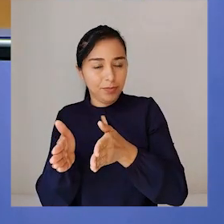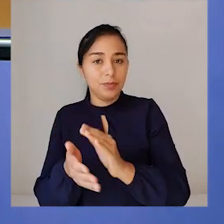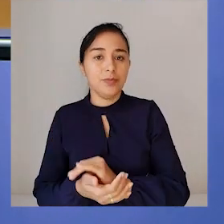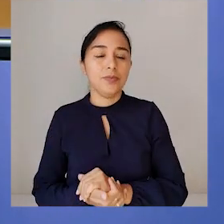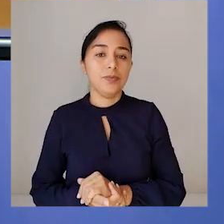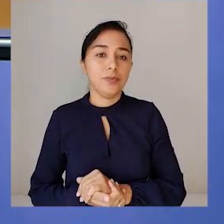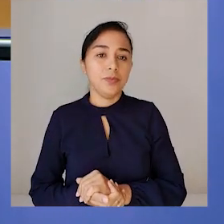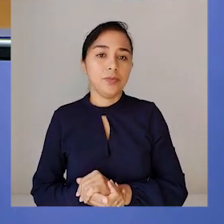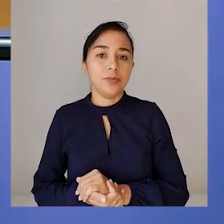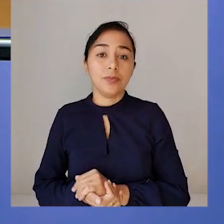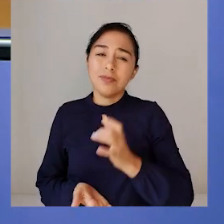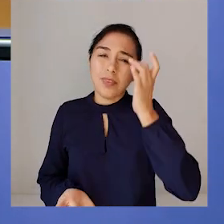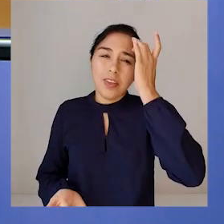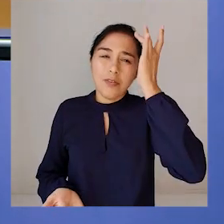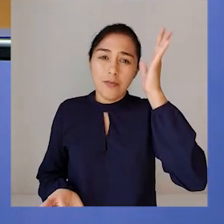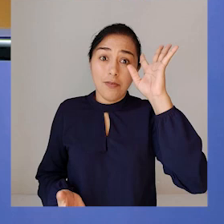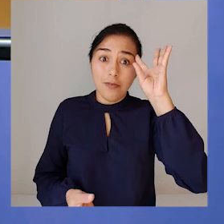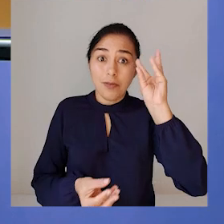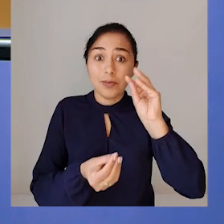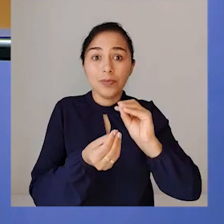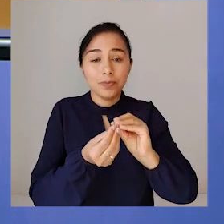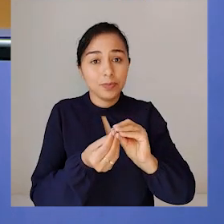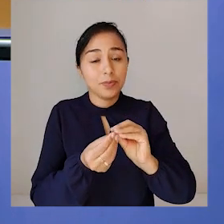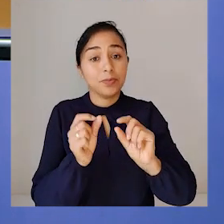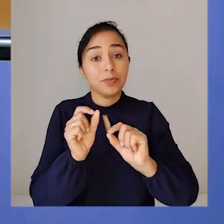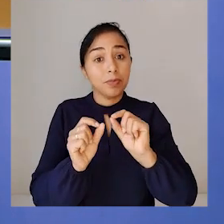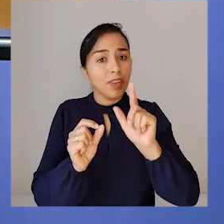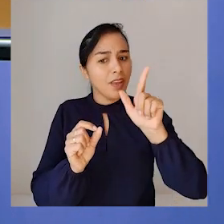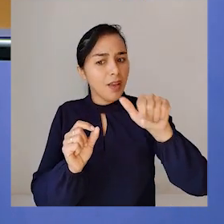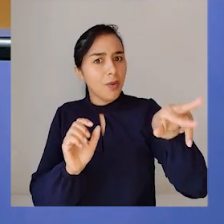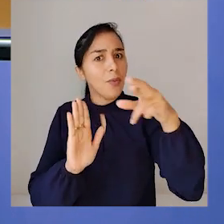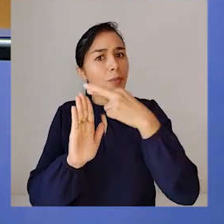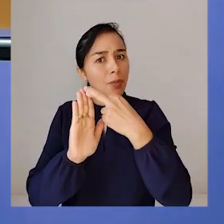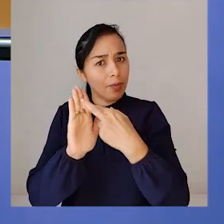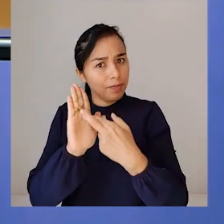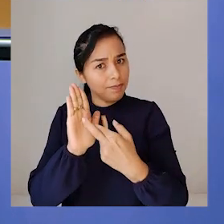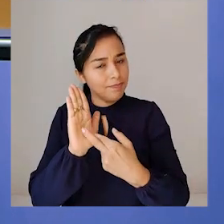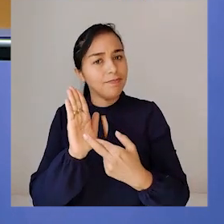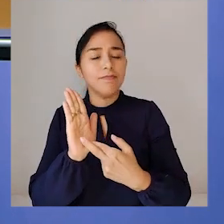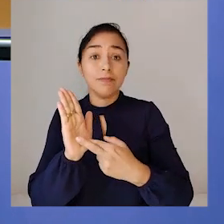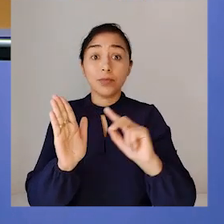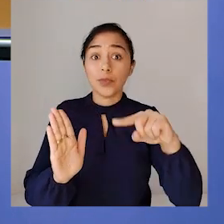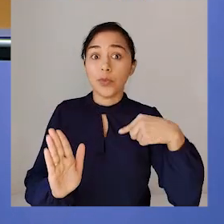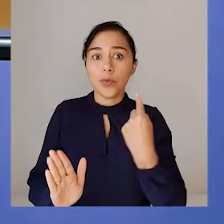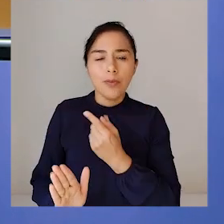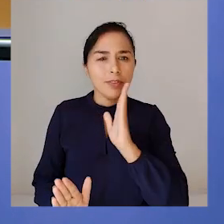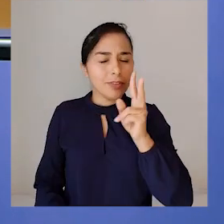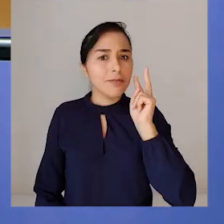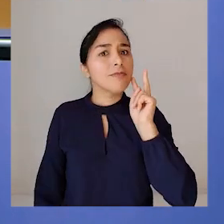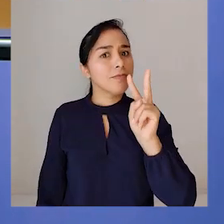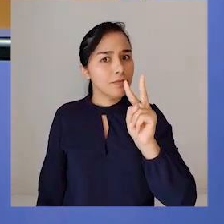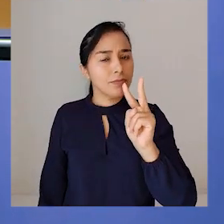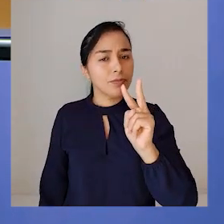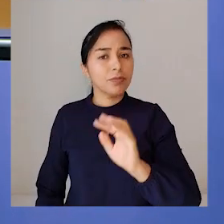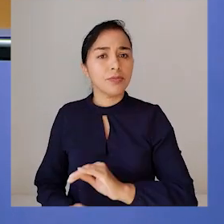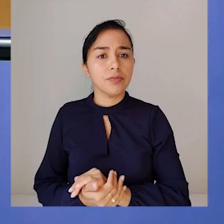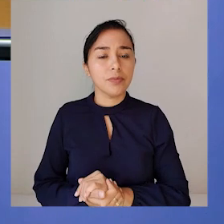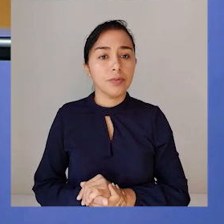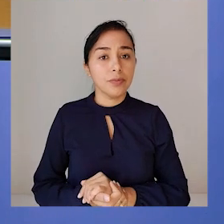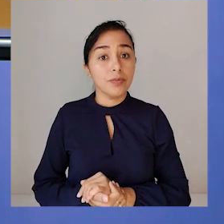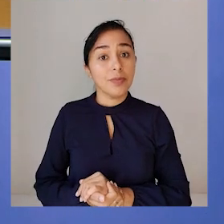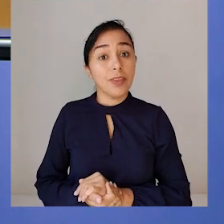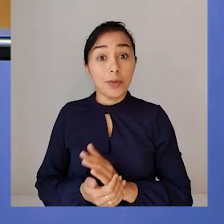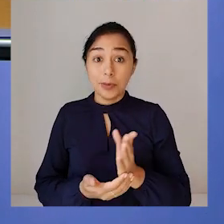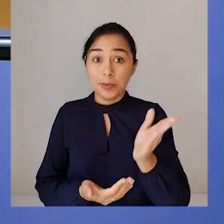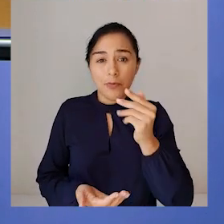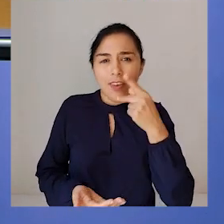577. E assim fica fácil entender, é uma regra que todo mundo está cansado de ouvir, quando nós dizemos